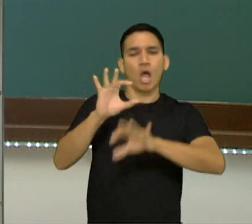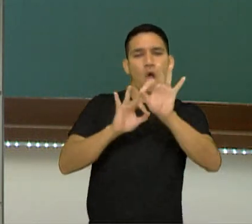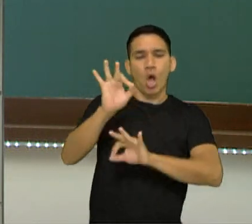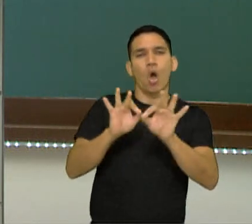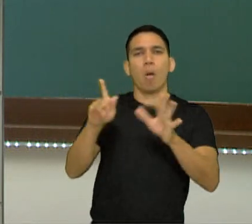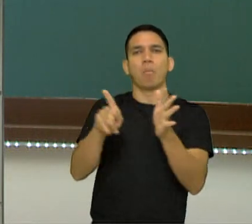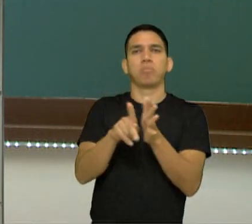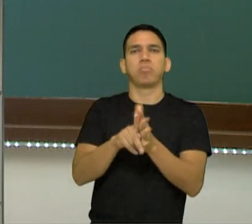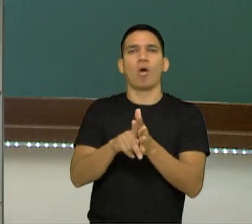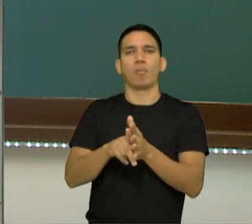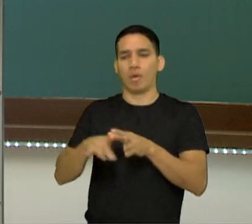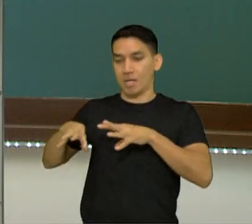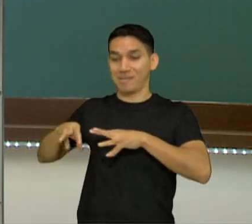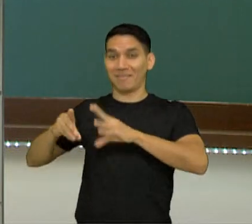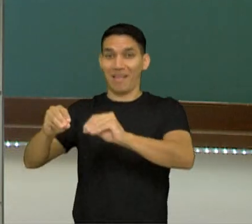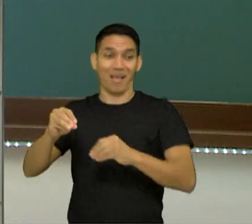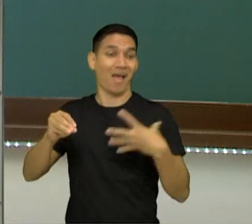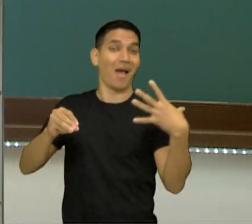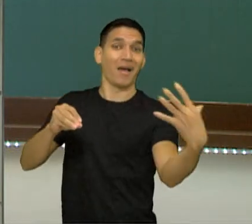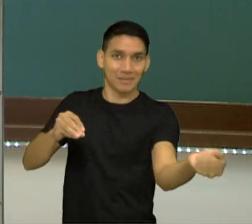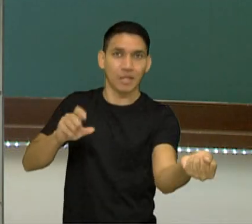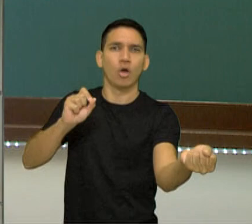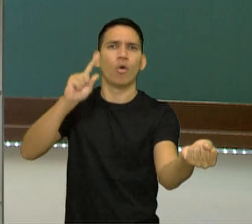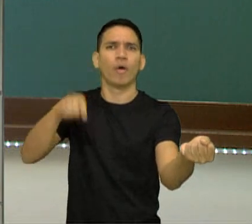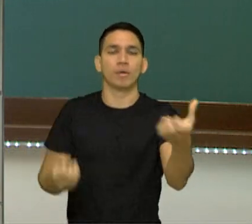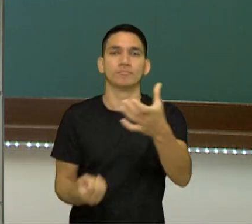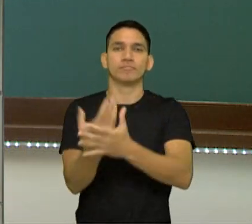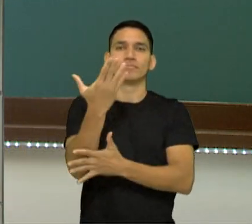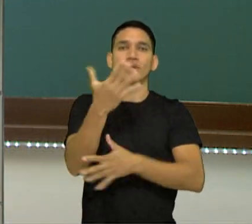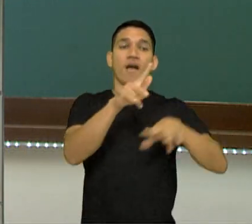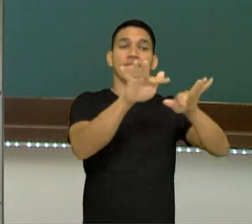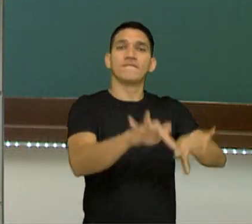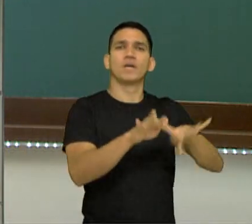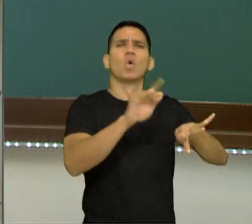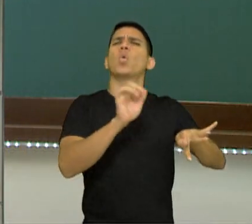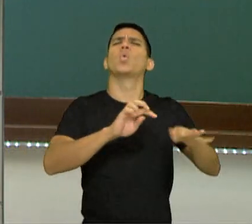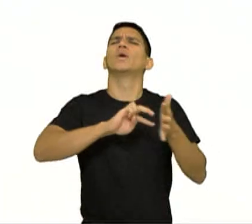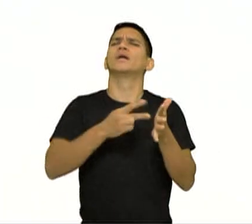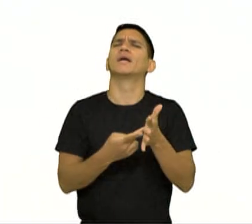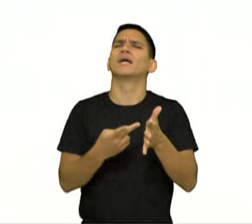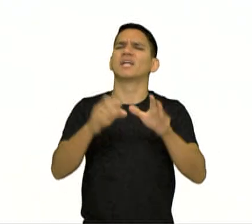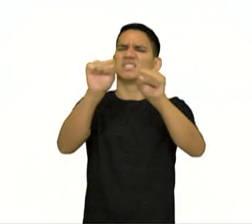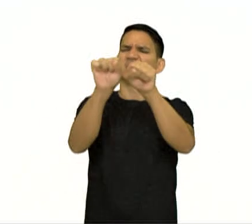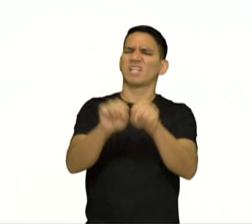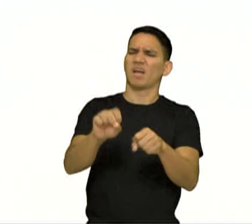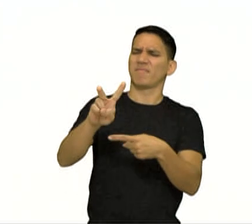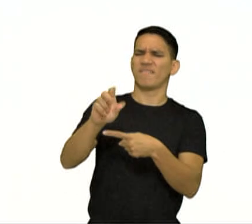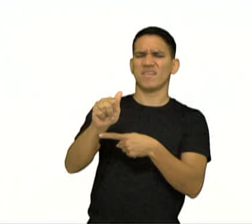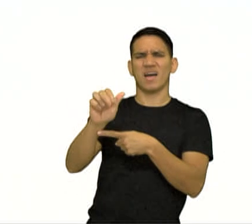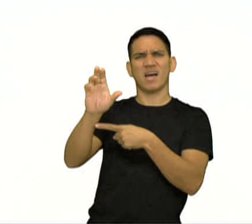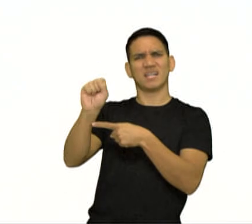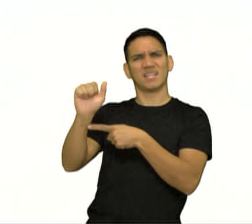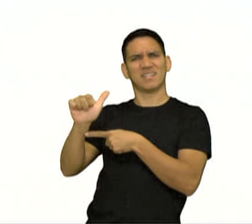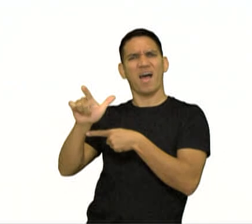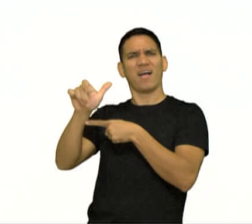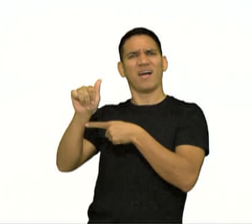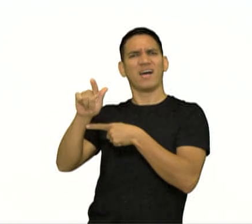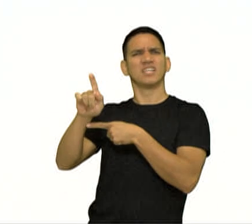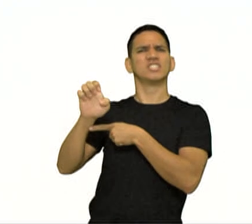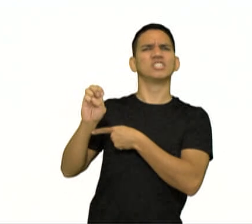que vai ser muito importante para a formação desses filtros né O que queria sistema de vassalagem como podemos ver